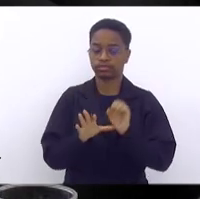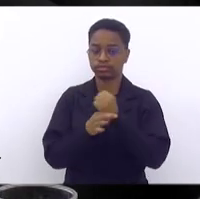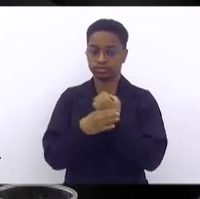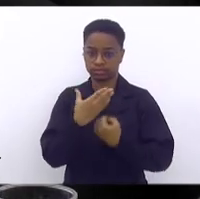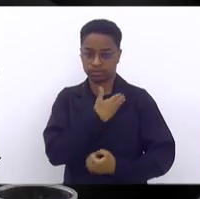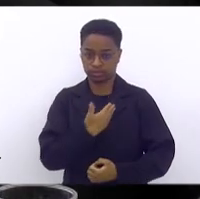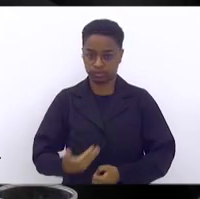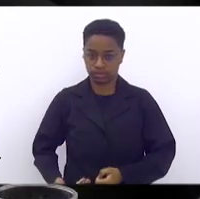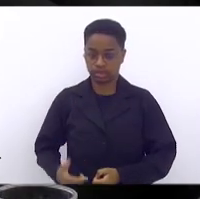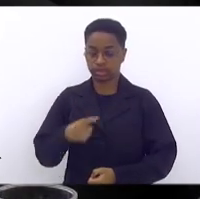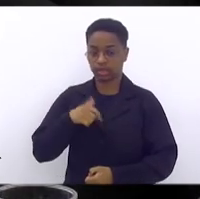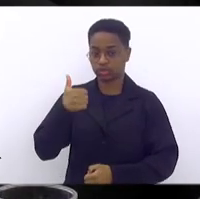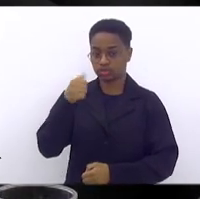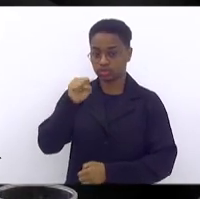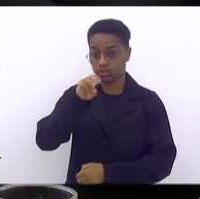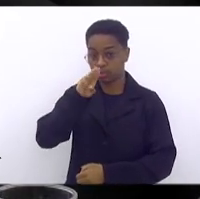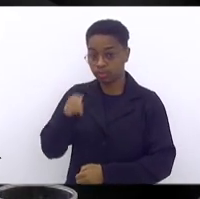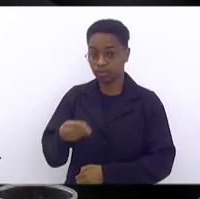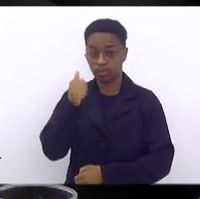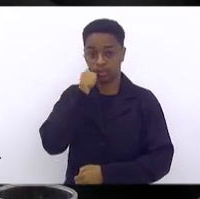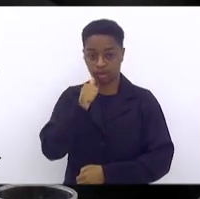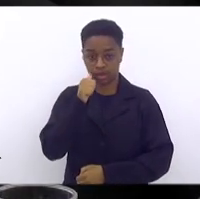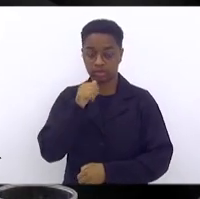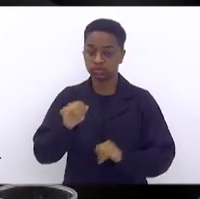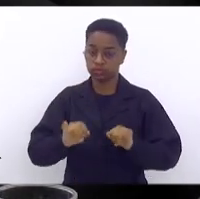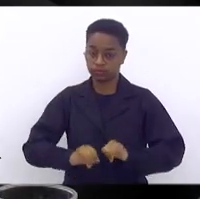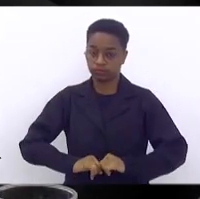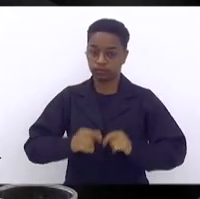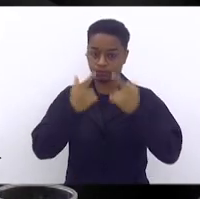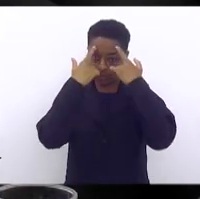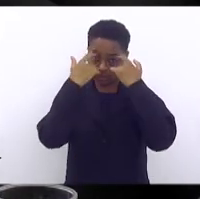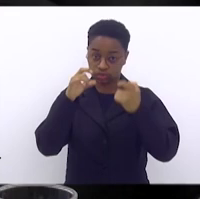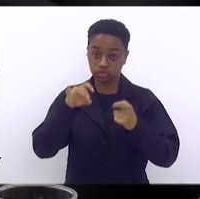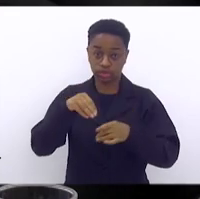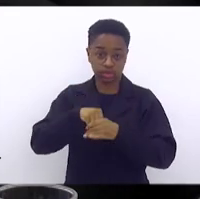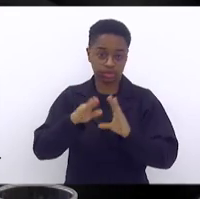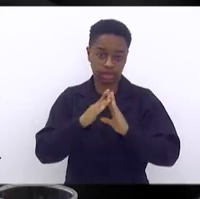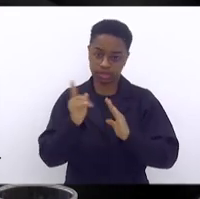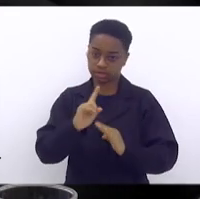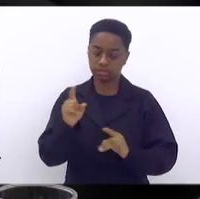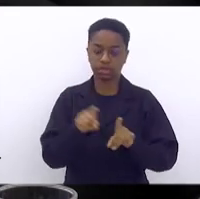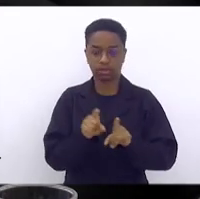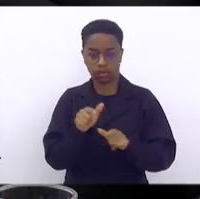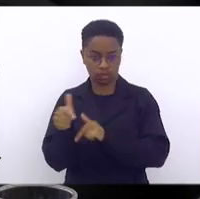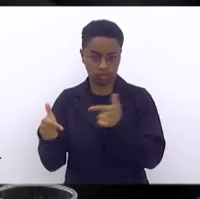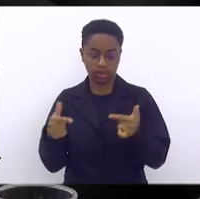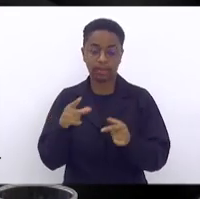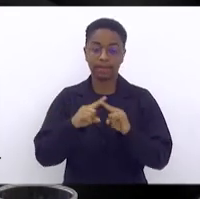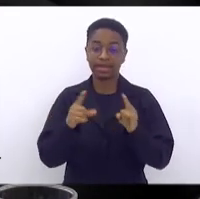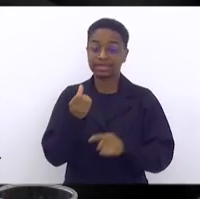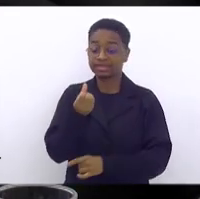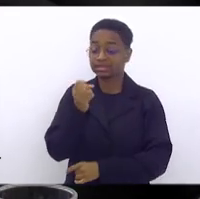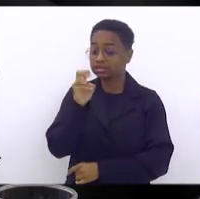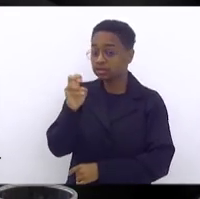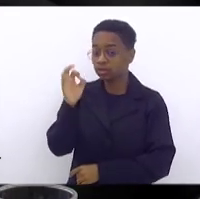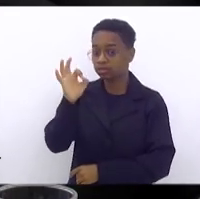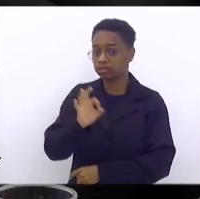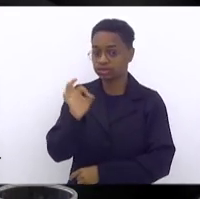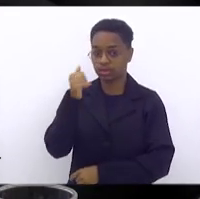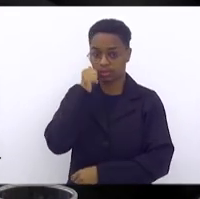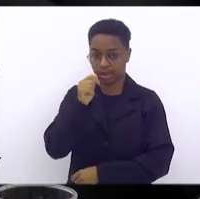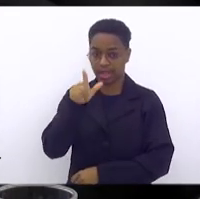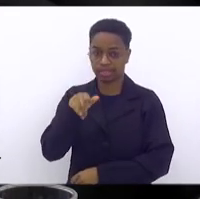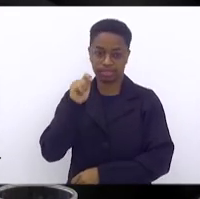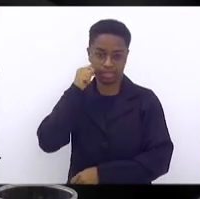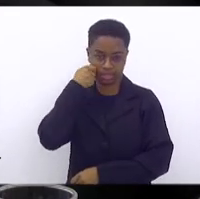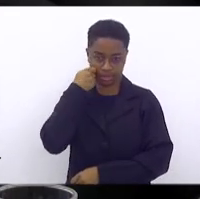18 milhões de mulheres sofreram violência, não só violência doméstica, mas violência comunitária, né? Foram 65% dessas mulheres são